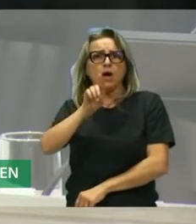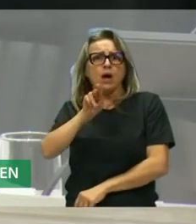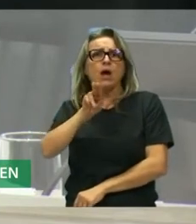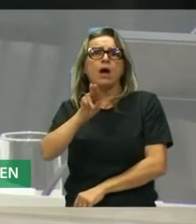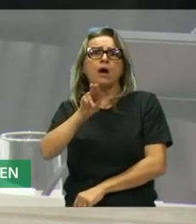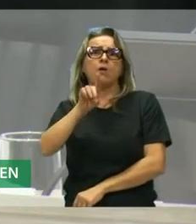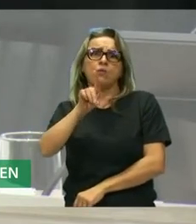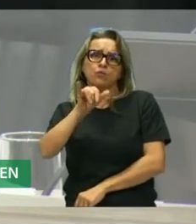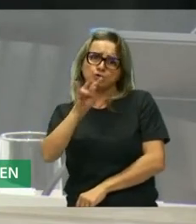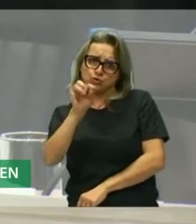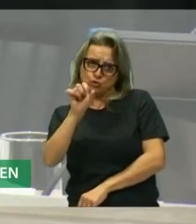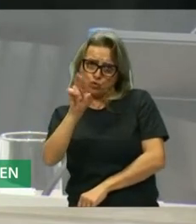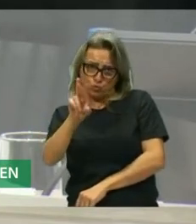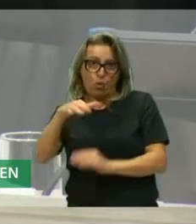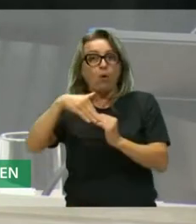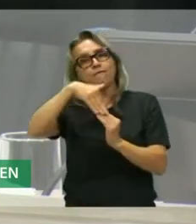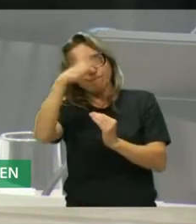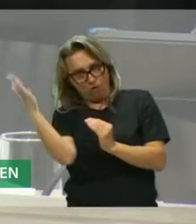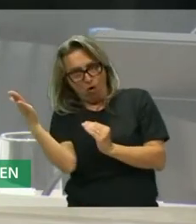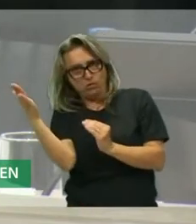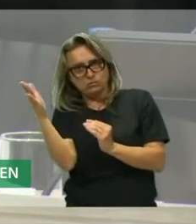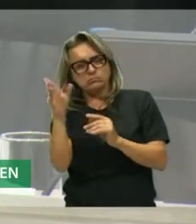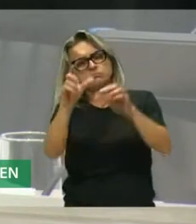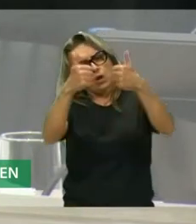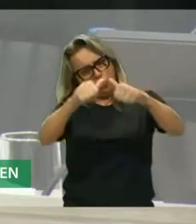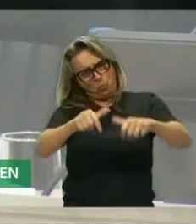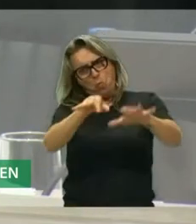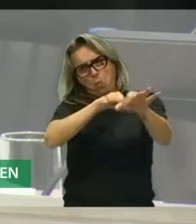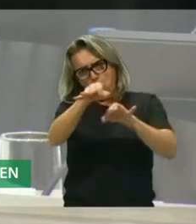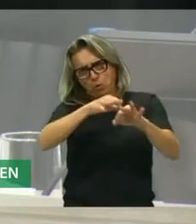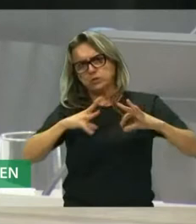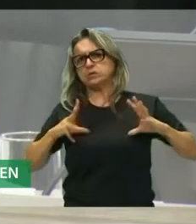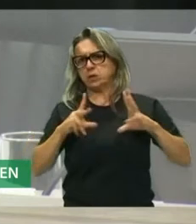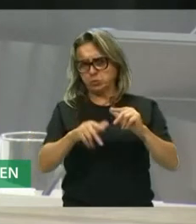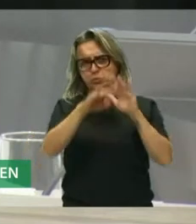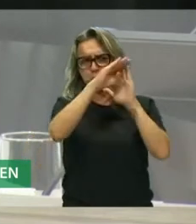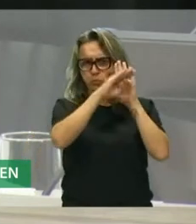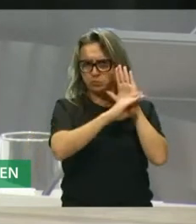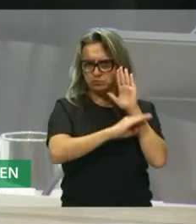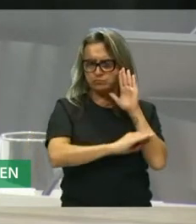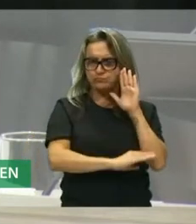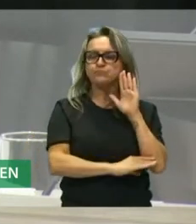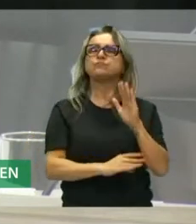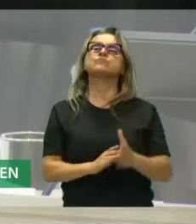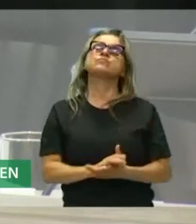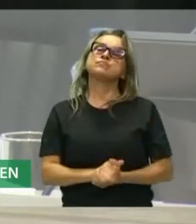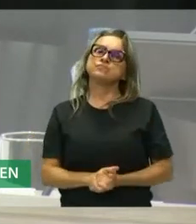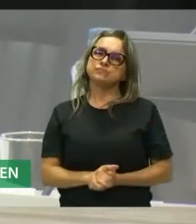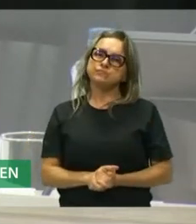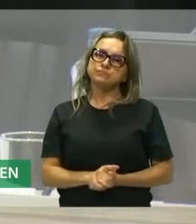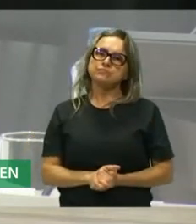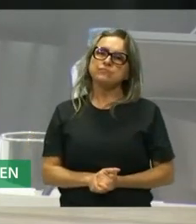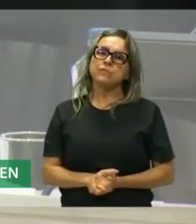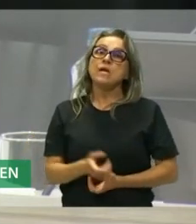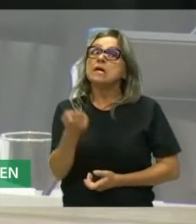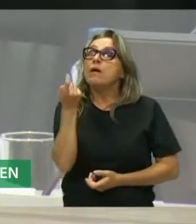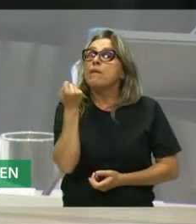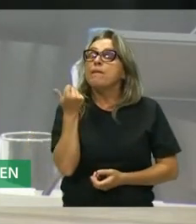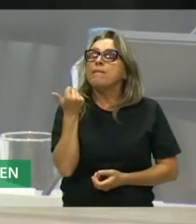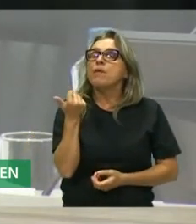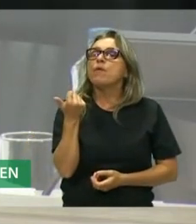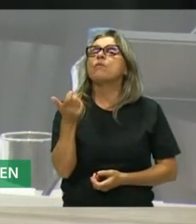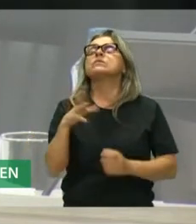contas, também até para fazer uma auditoria na área de suprimentos. E nós estamos, aos poucos, recebendo